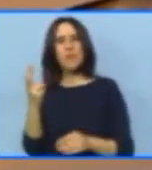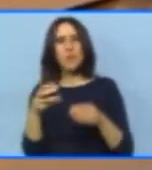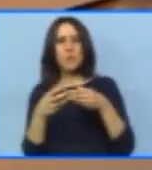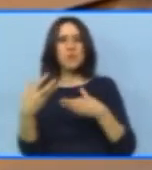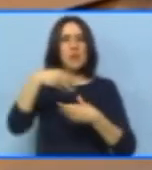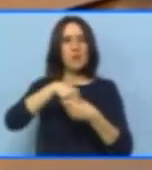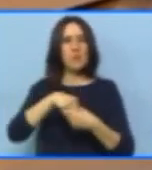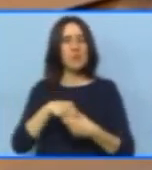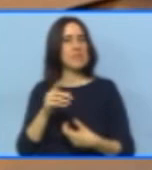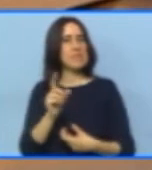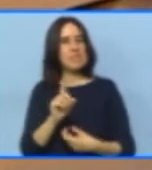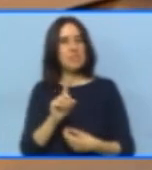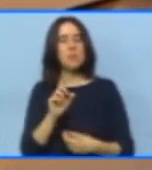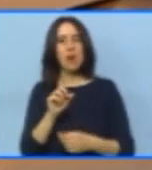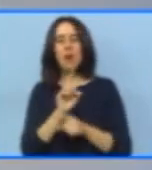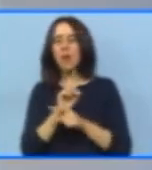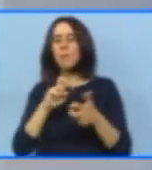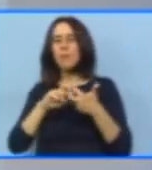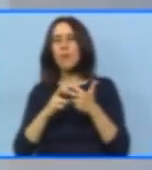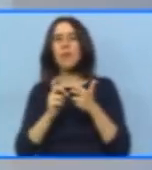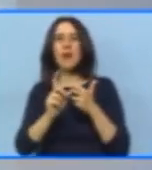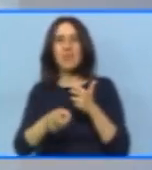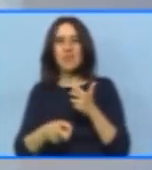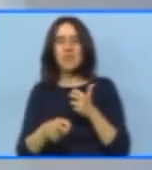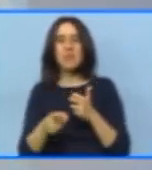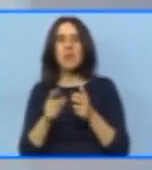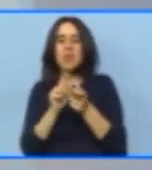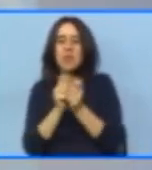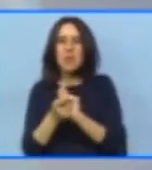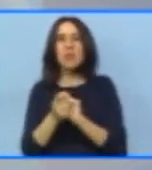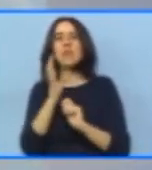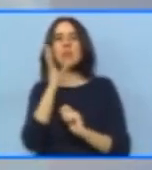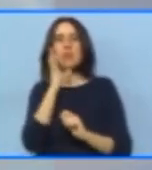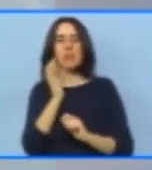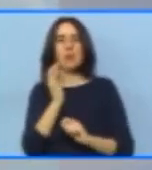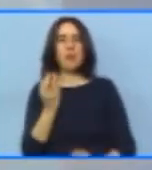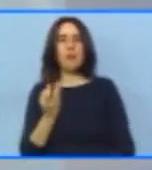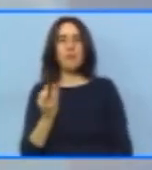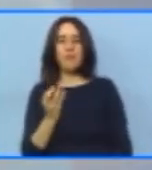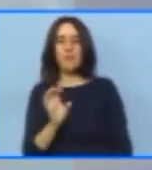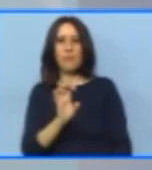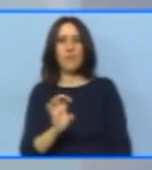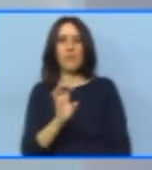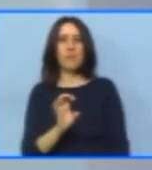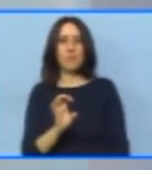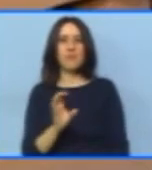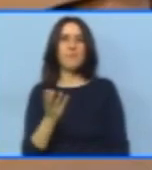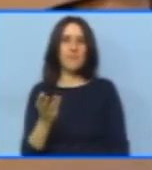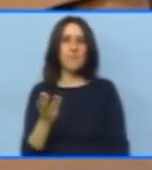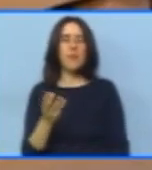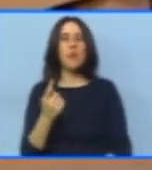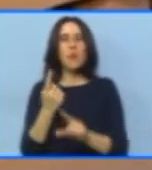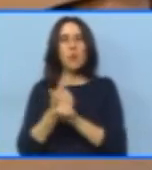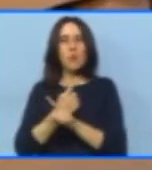mas indo a uma das origens do problema e tentando contorná-la e, dessa forma, ajudar a que as